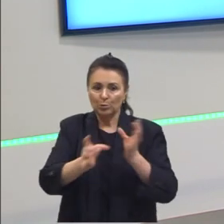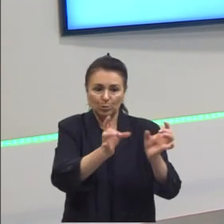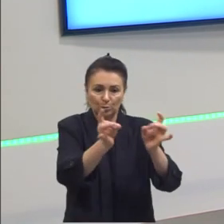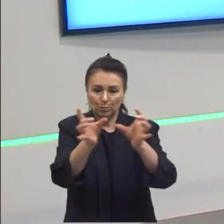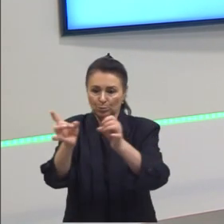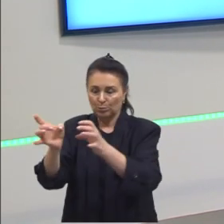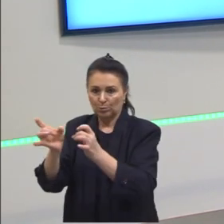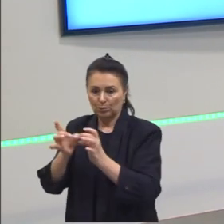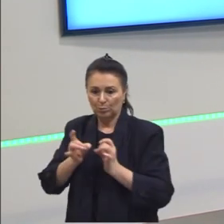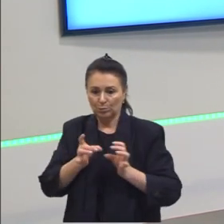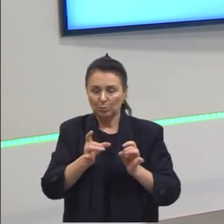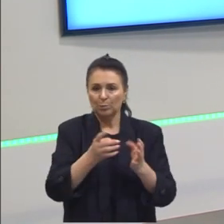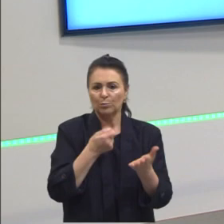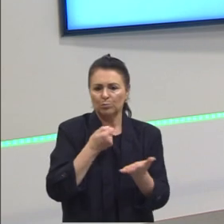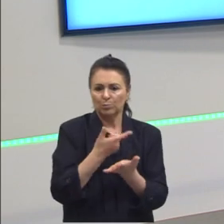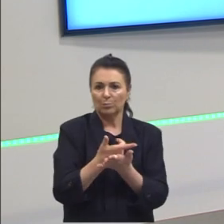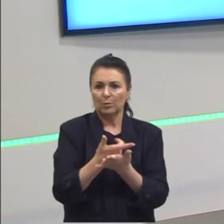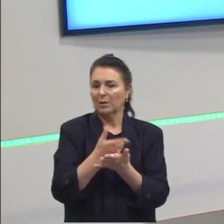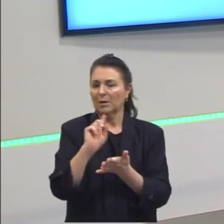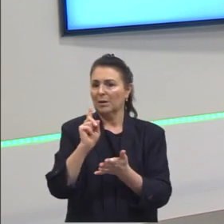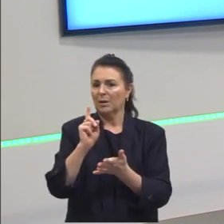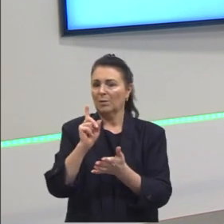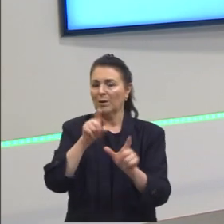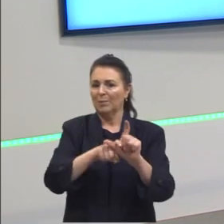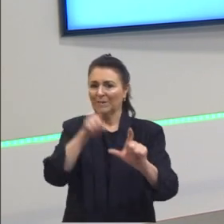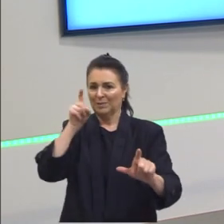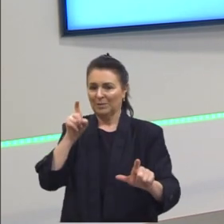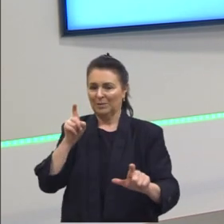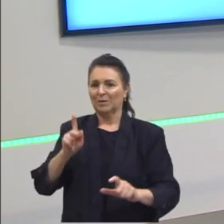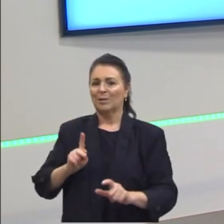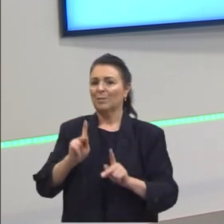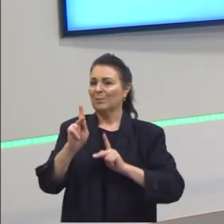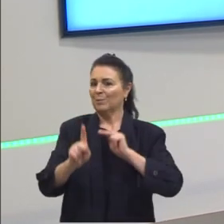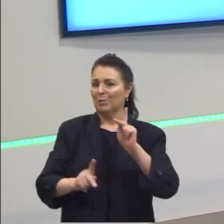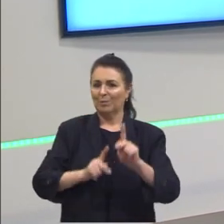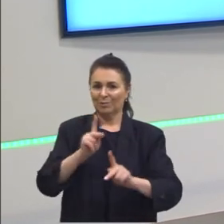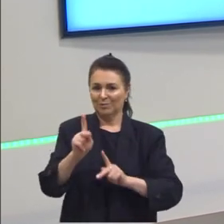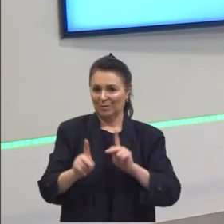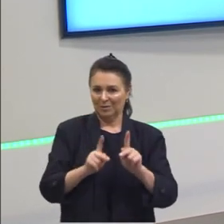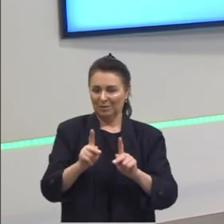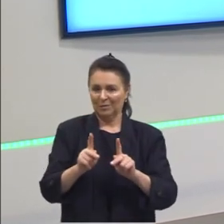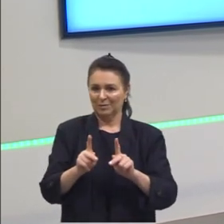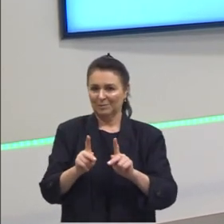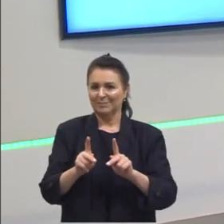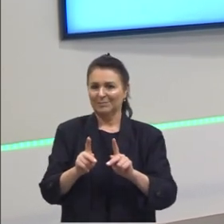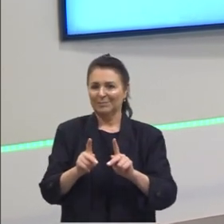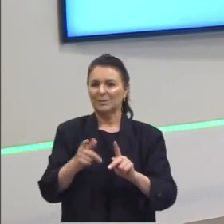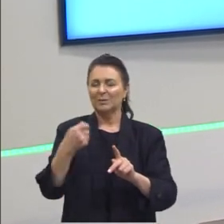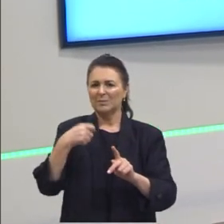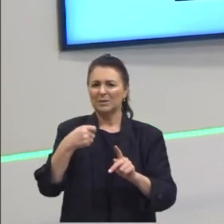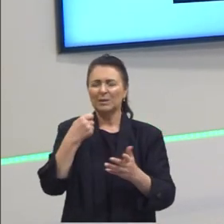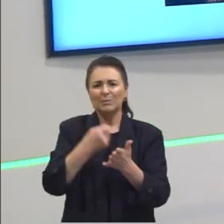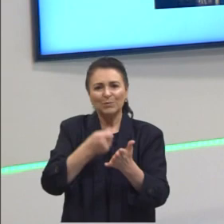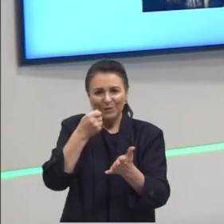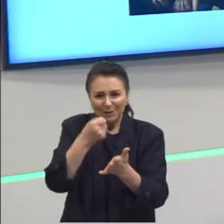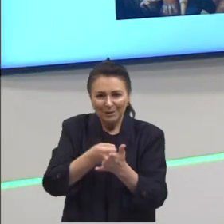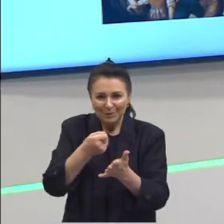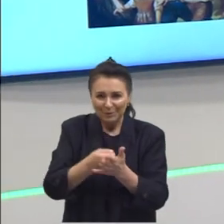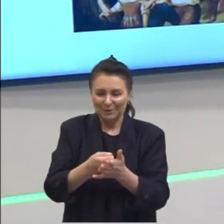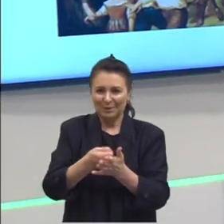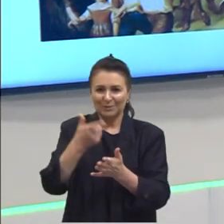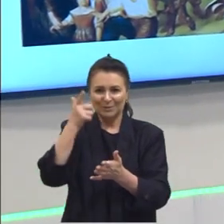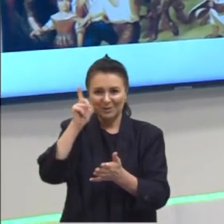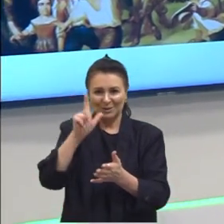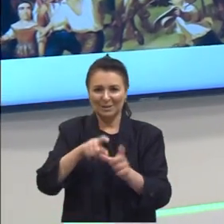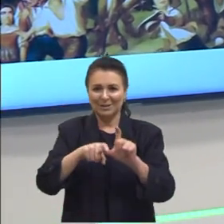Popular né a gente ainda vai ter que brigar muito para conquistar coisas pelos brasileiros tá então por hoje era isso